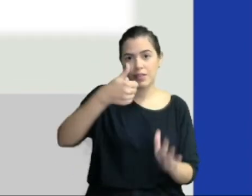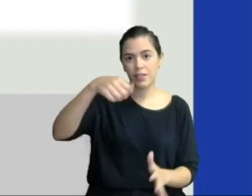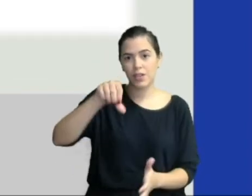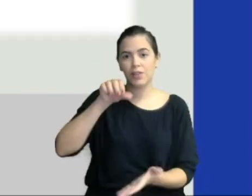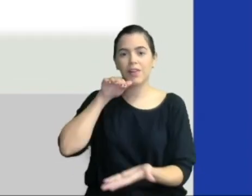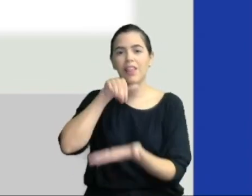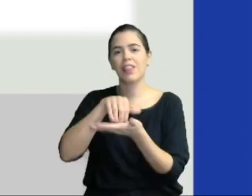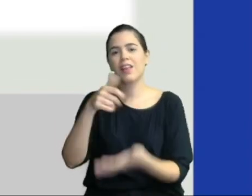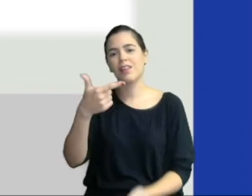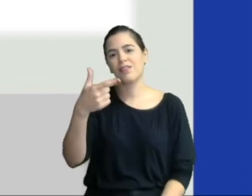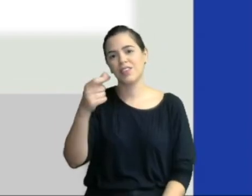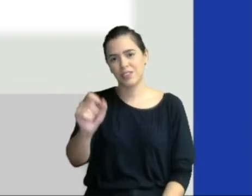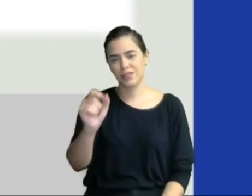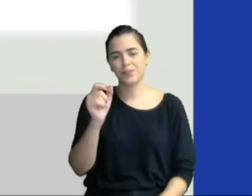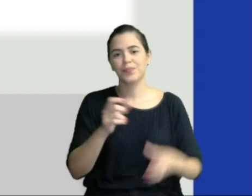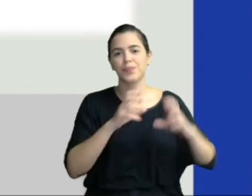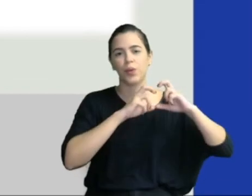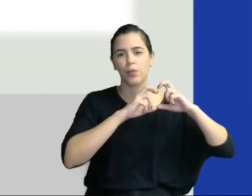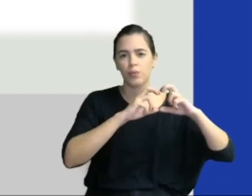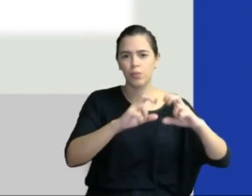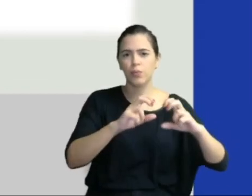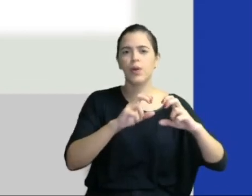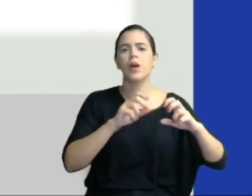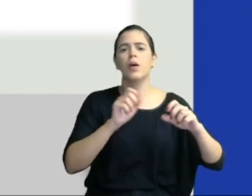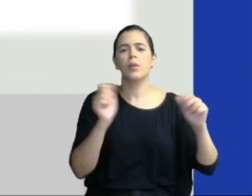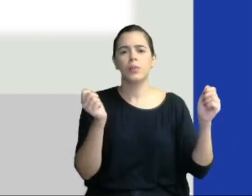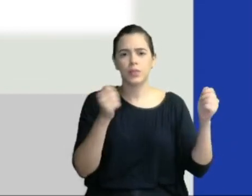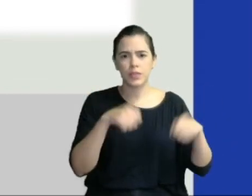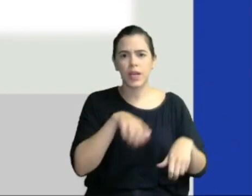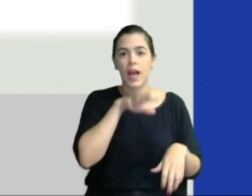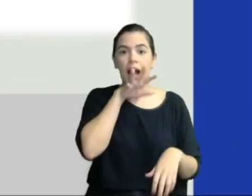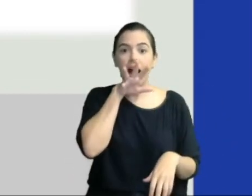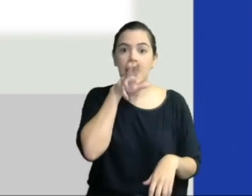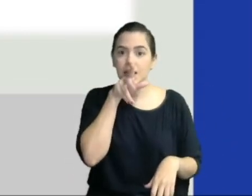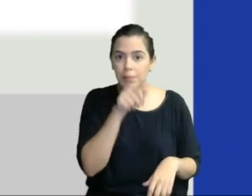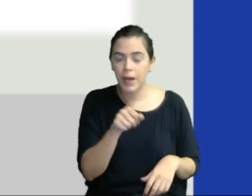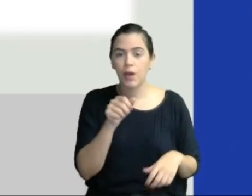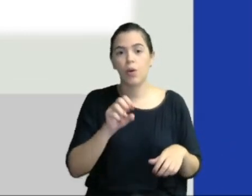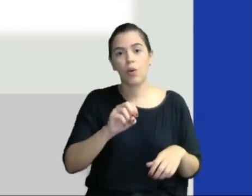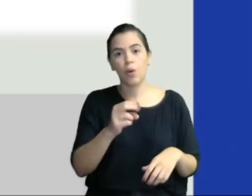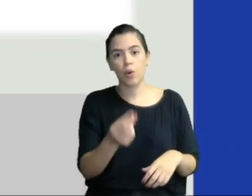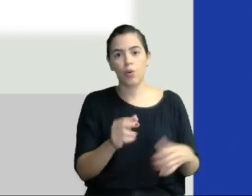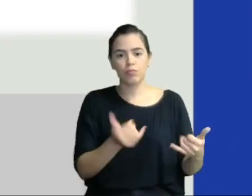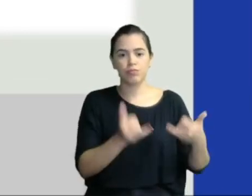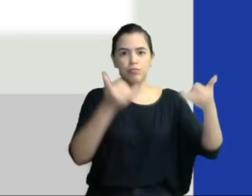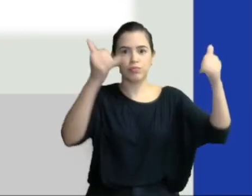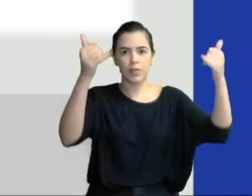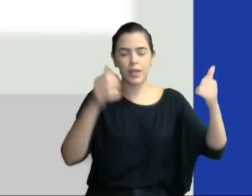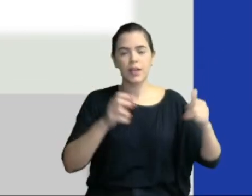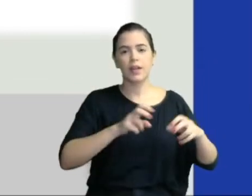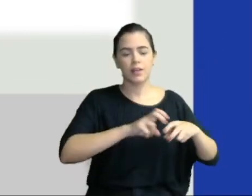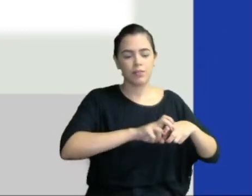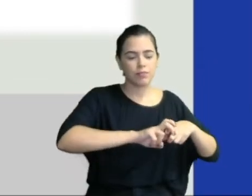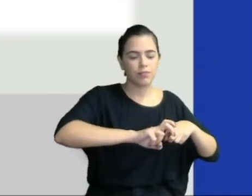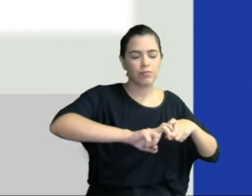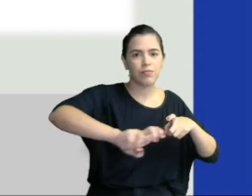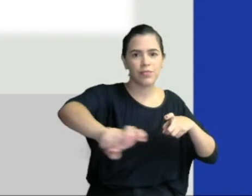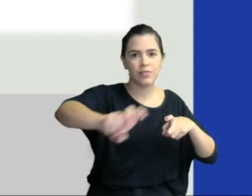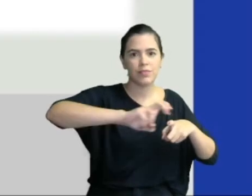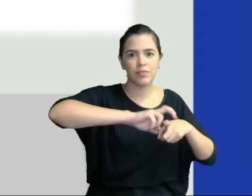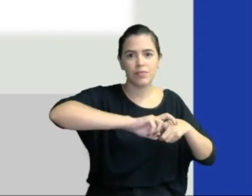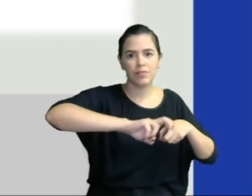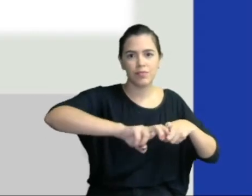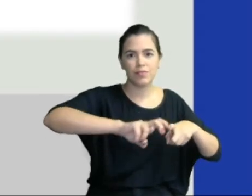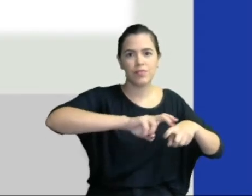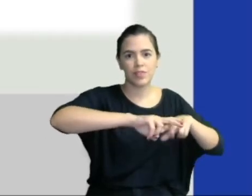século XX. O bonde podia ser movido por tração animal ou energia elétrica e circulava sobre trilhos. O bonde era um